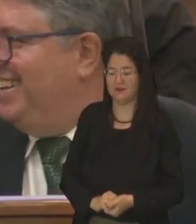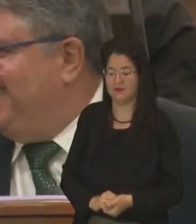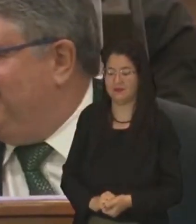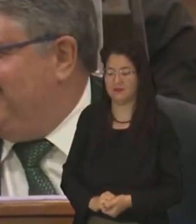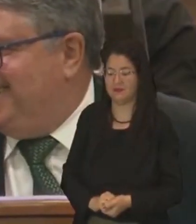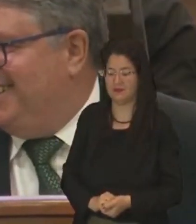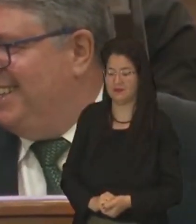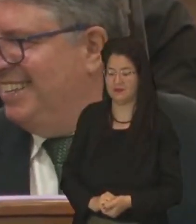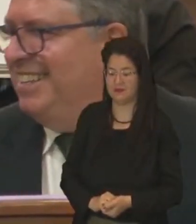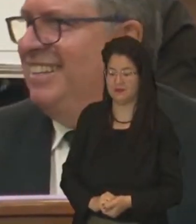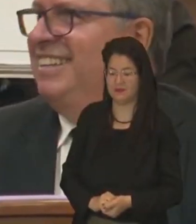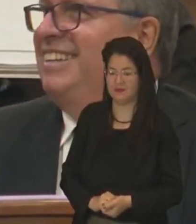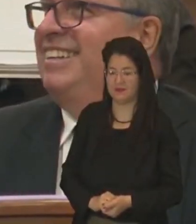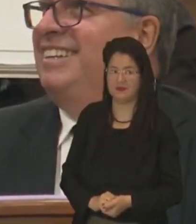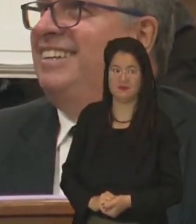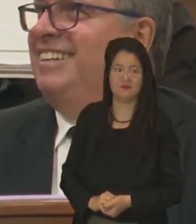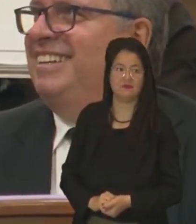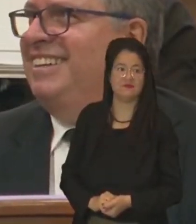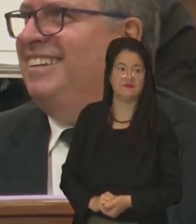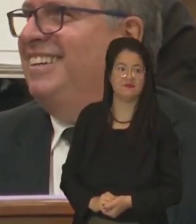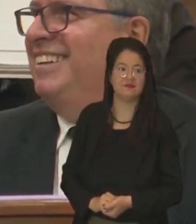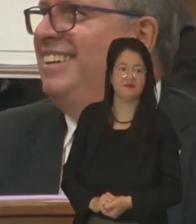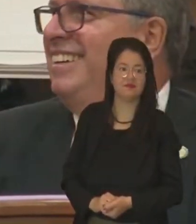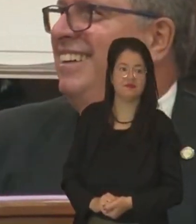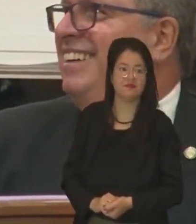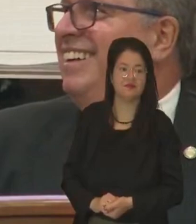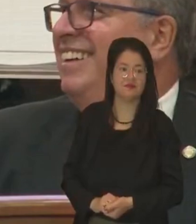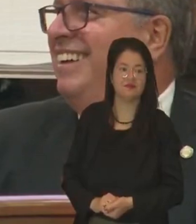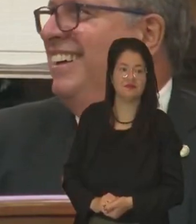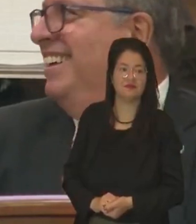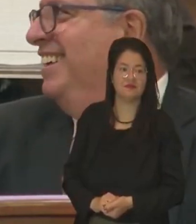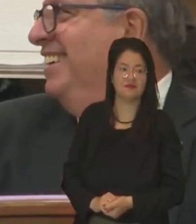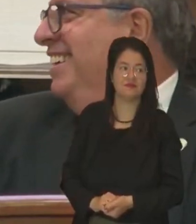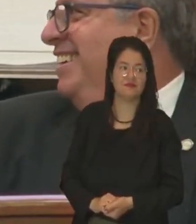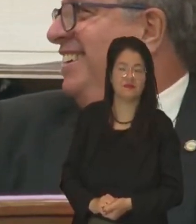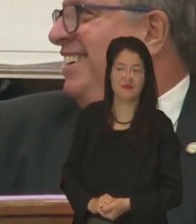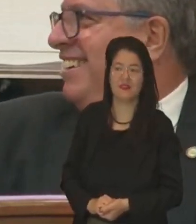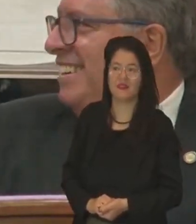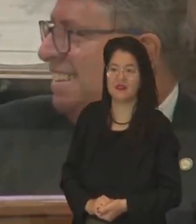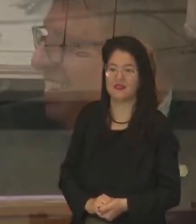Faz um sol ali, toca em sol pra gente.